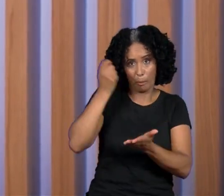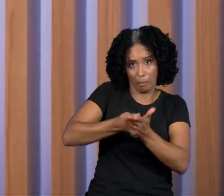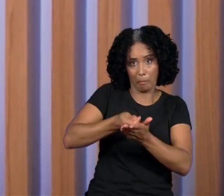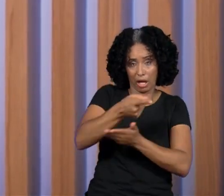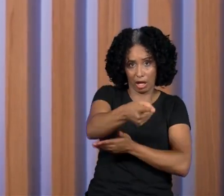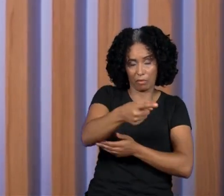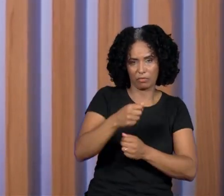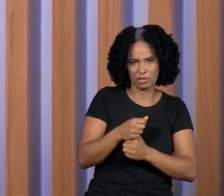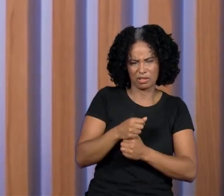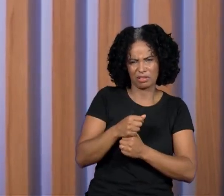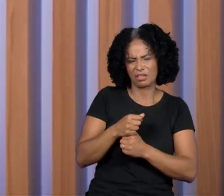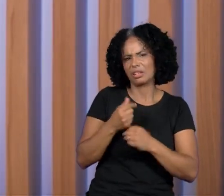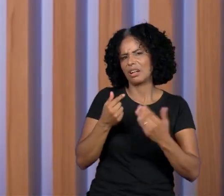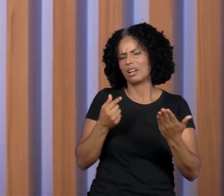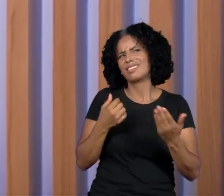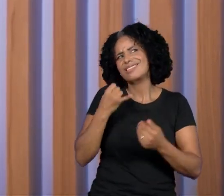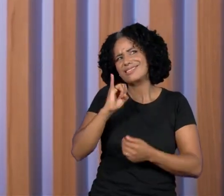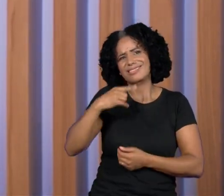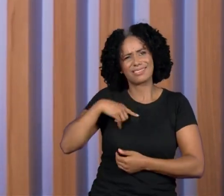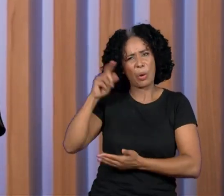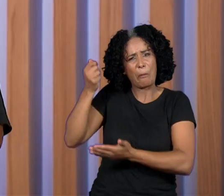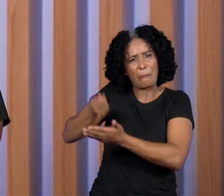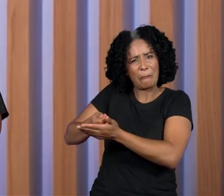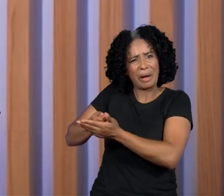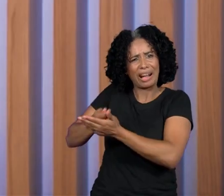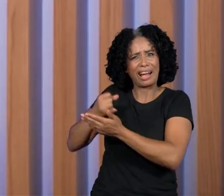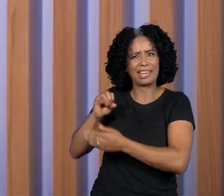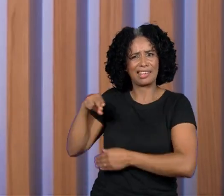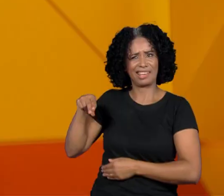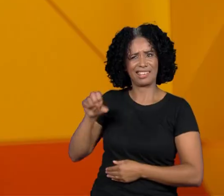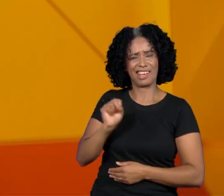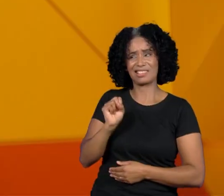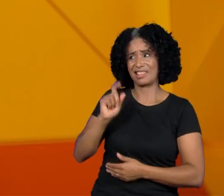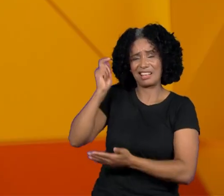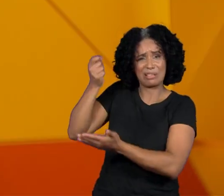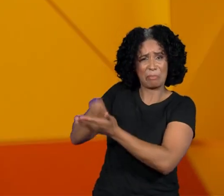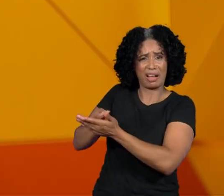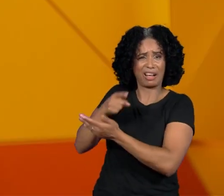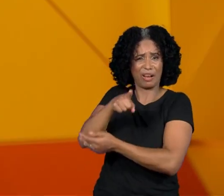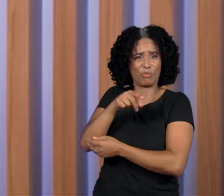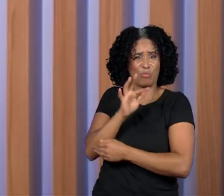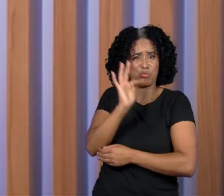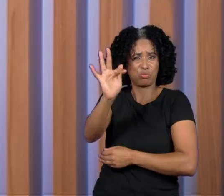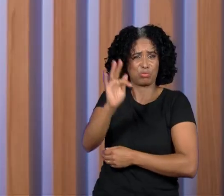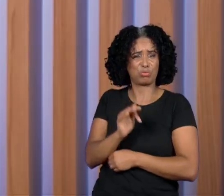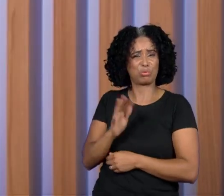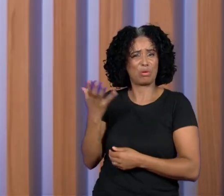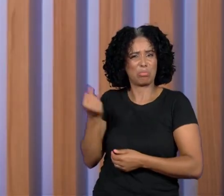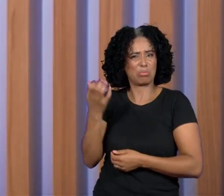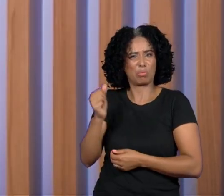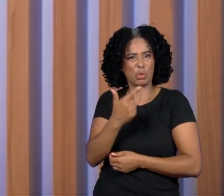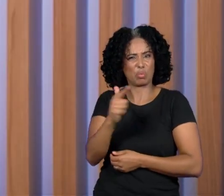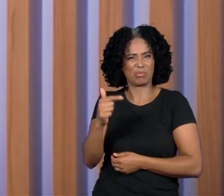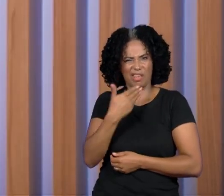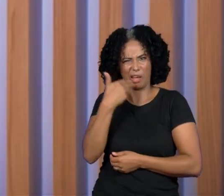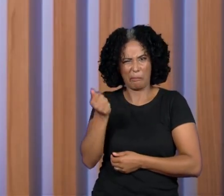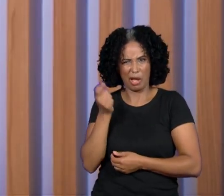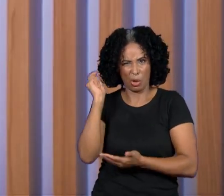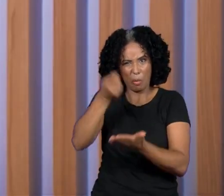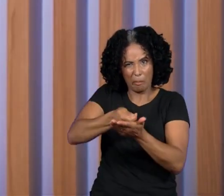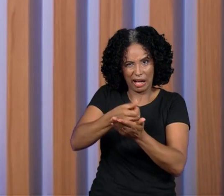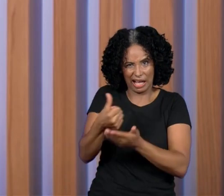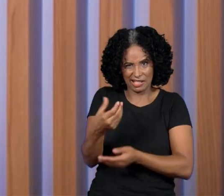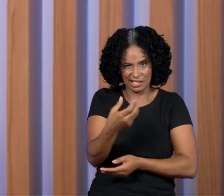a Previdência, eu acho que tu não vai nem receber, não vai nem chegar a pegar tua aposentadoria, tu não sei o quê. Então não é melhor eu te dar esses R$600? Eu falei,